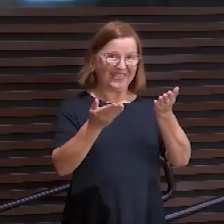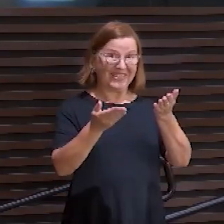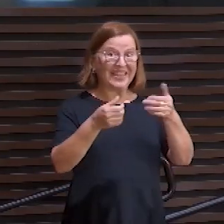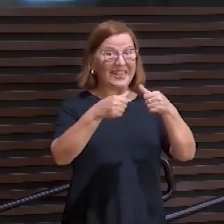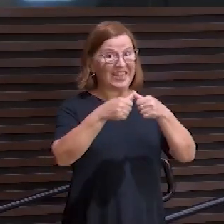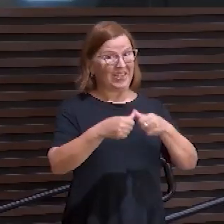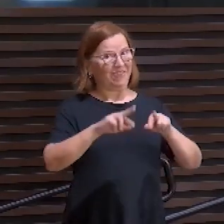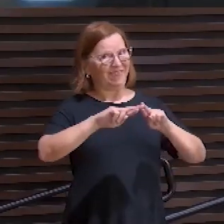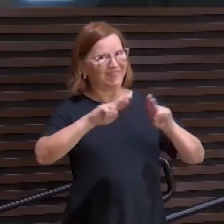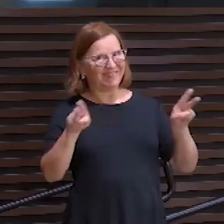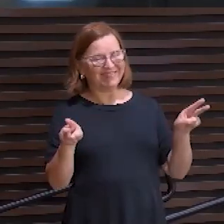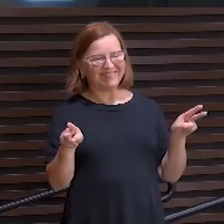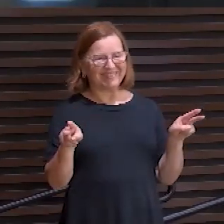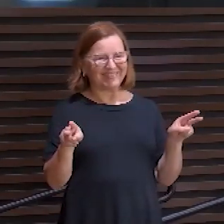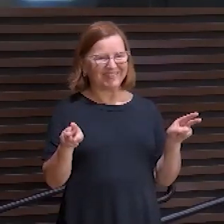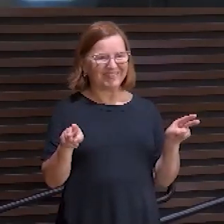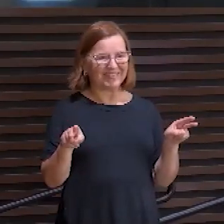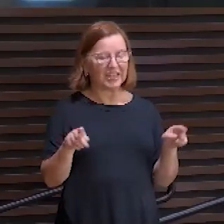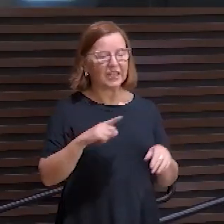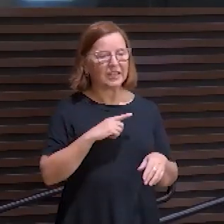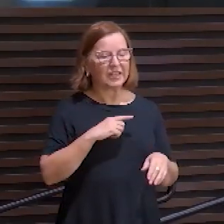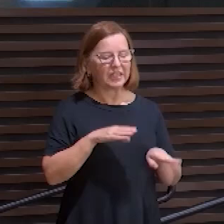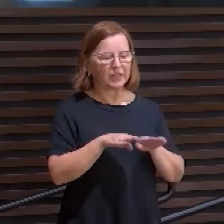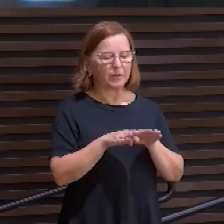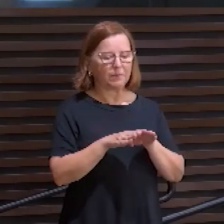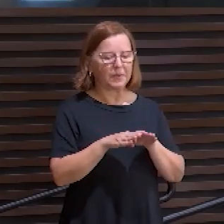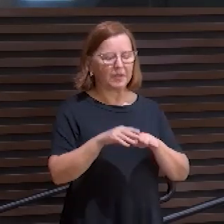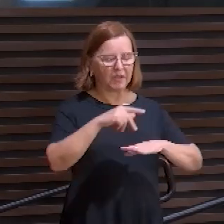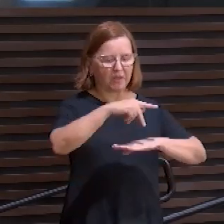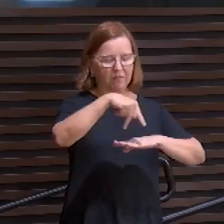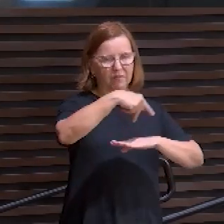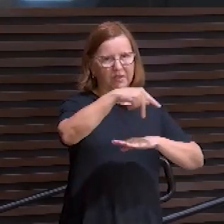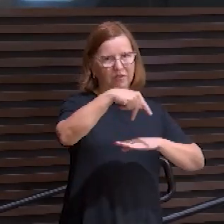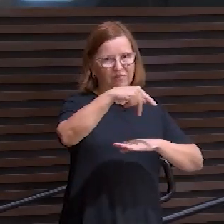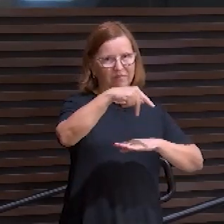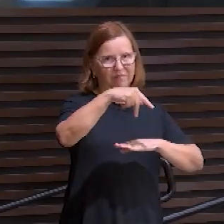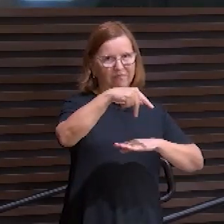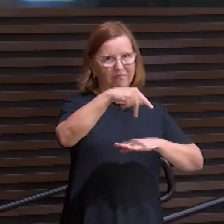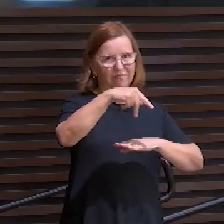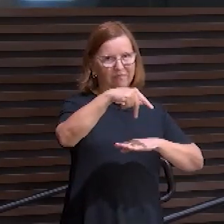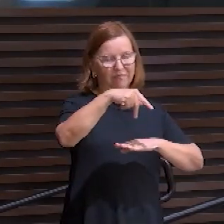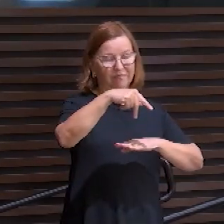a diferença. E tem também a Páscoa